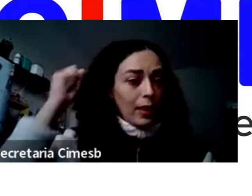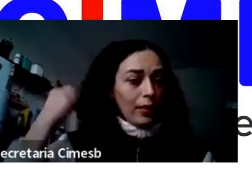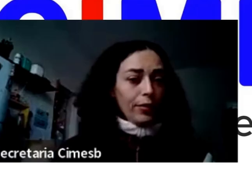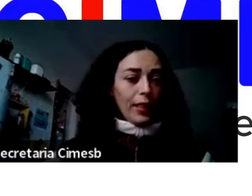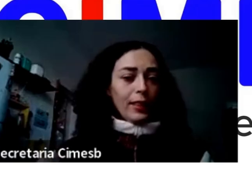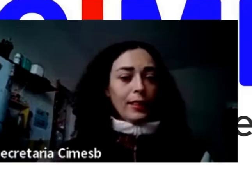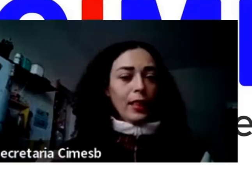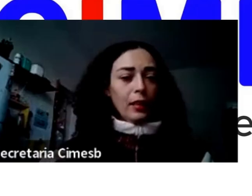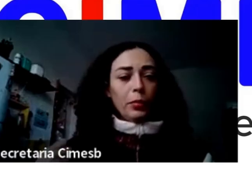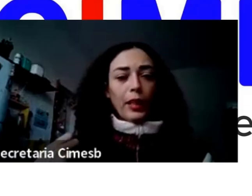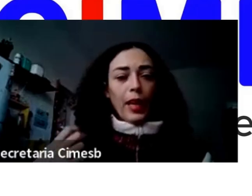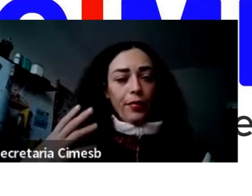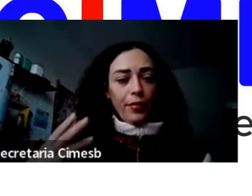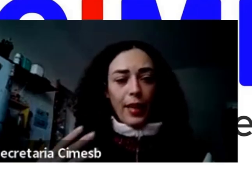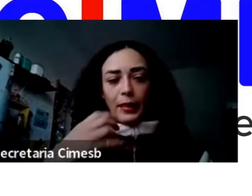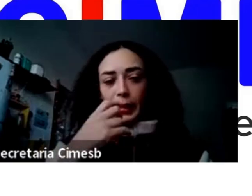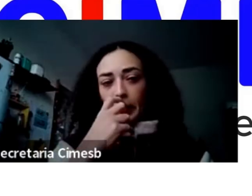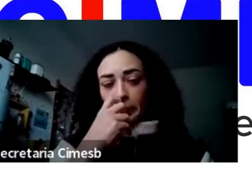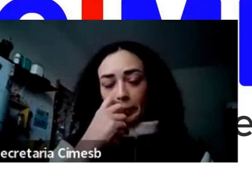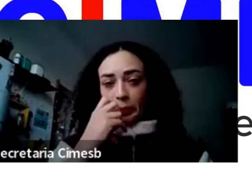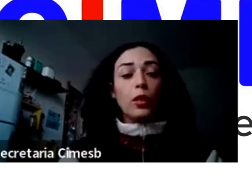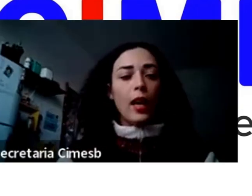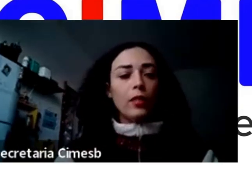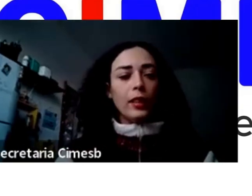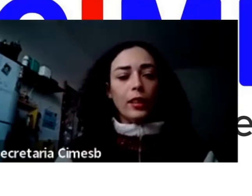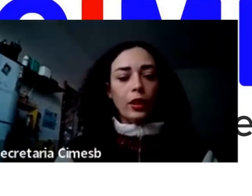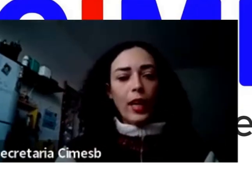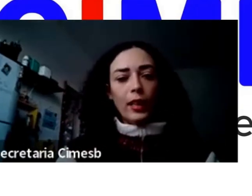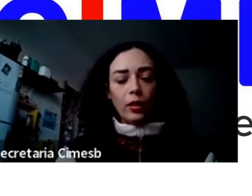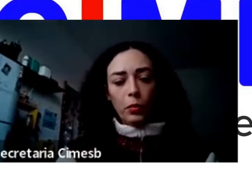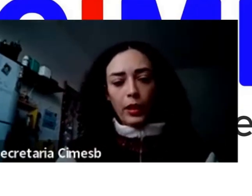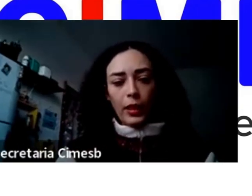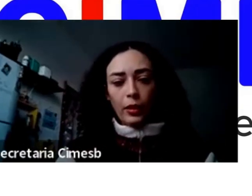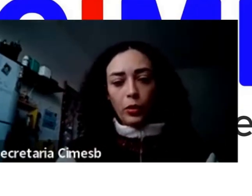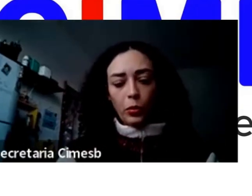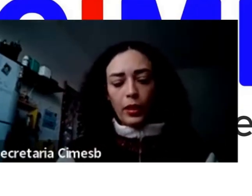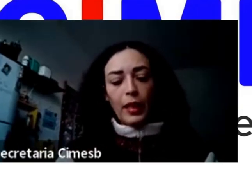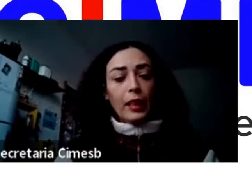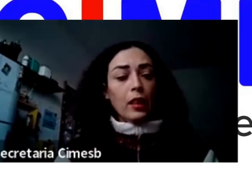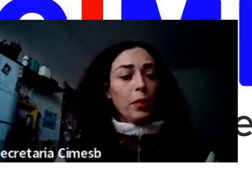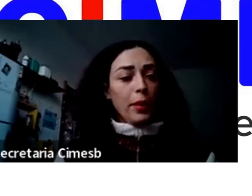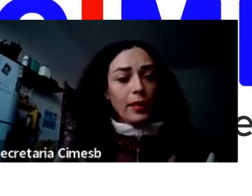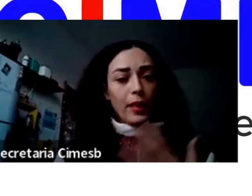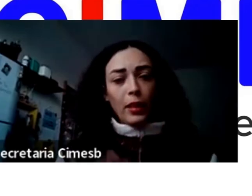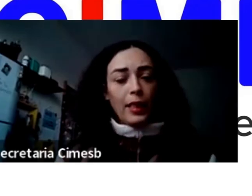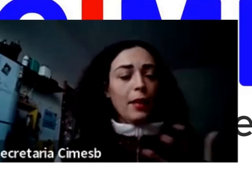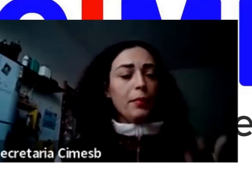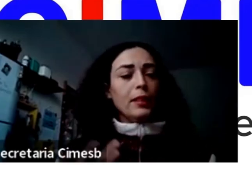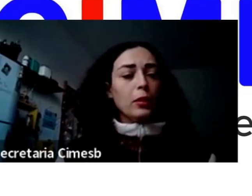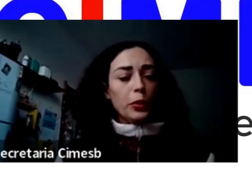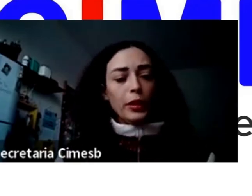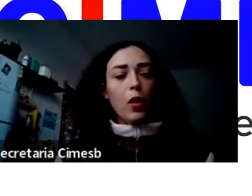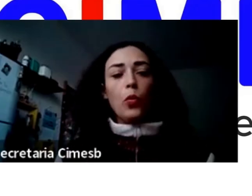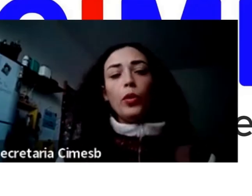Libras, e faz assim, porque é referência, né, do sinal da identidade da comunidade surda. Então, me apresento